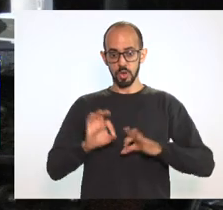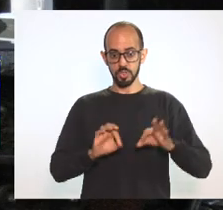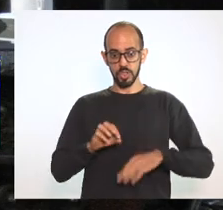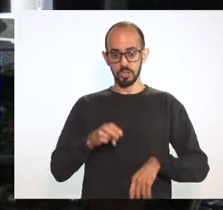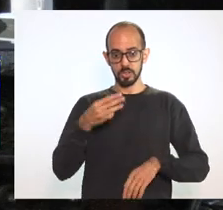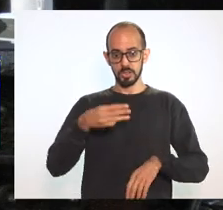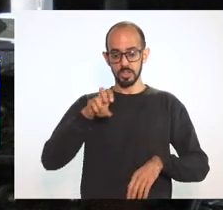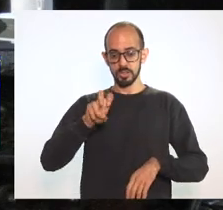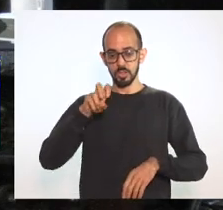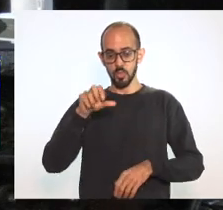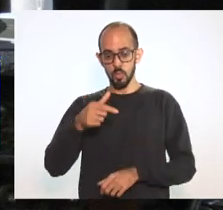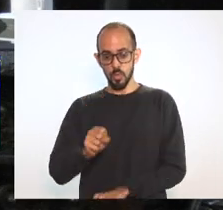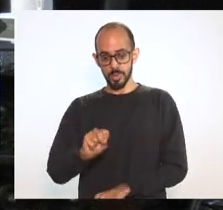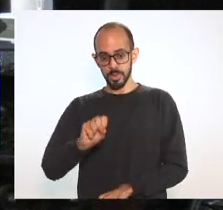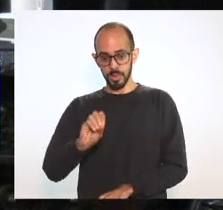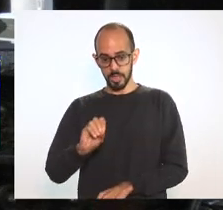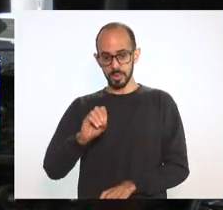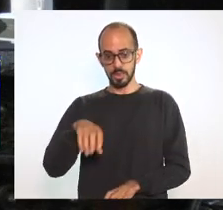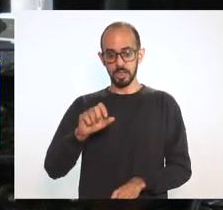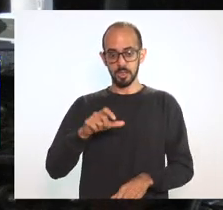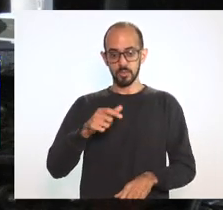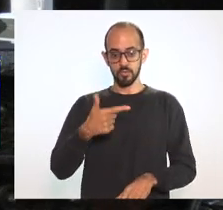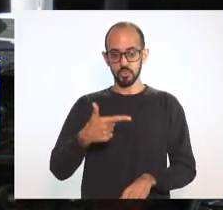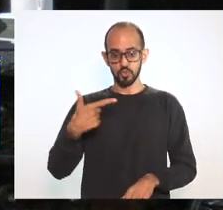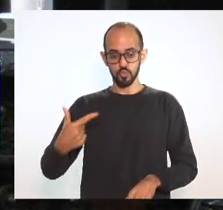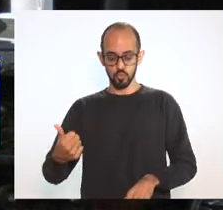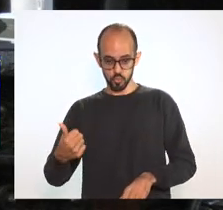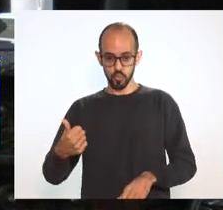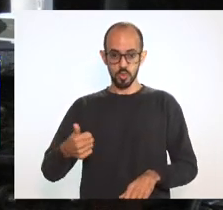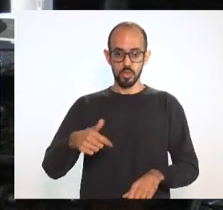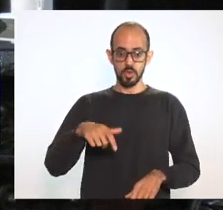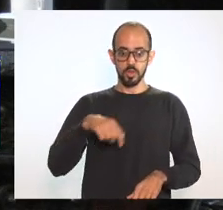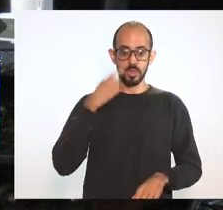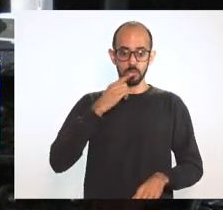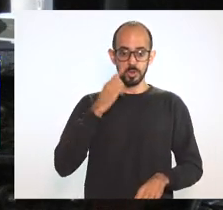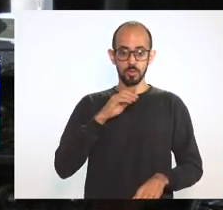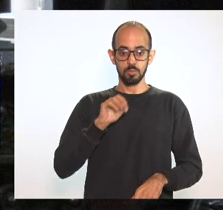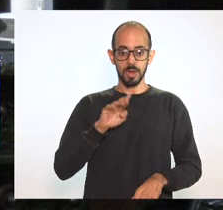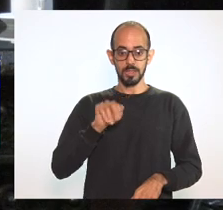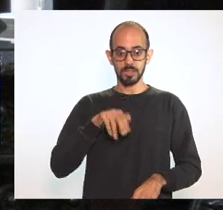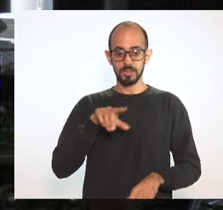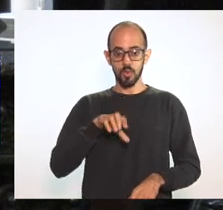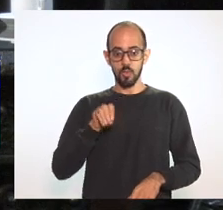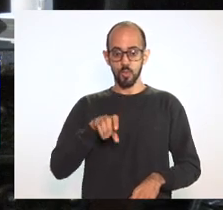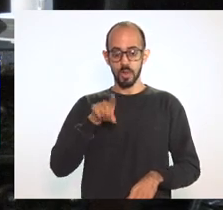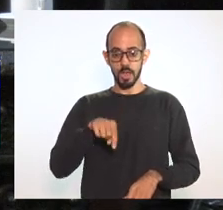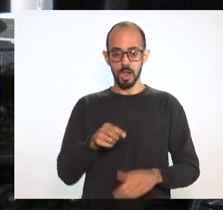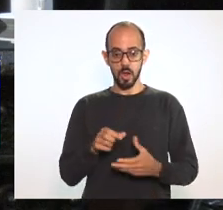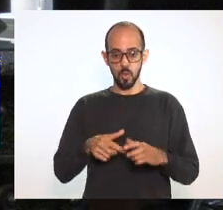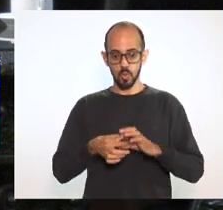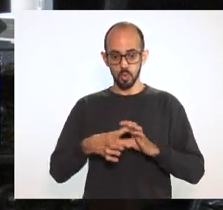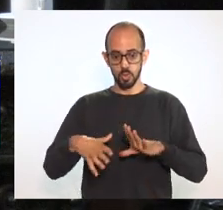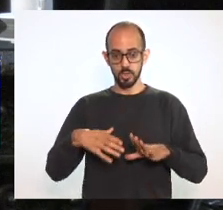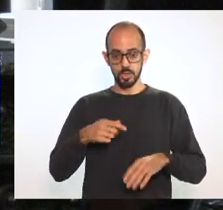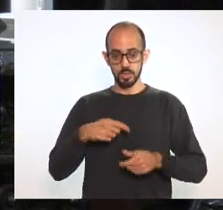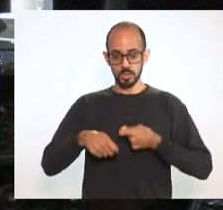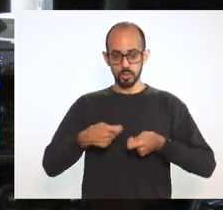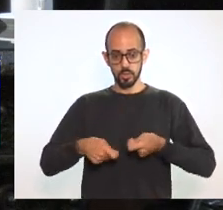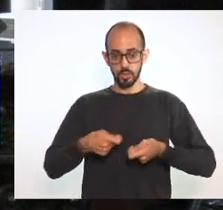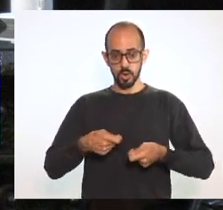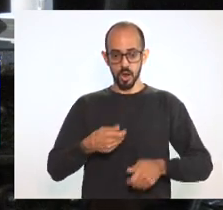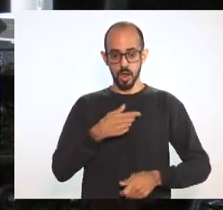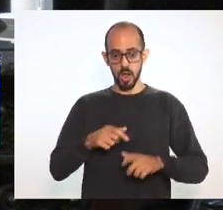3580 de 21, de autoria do deputado Brazão, que autoriza o Poder Executivo a considerar a prestação de atividades educacionais